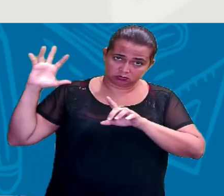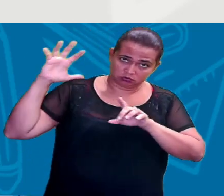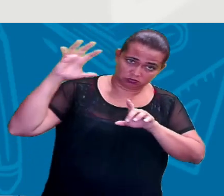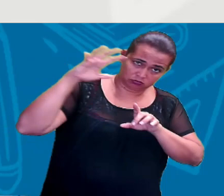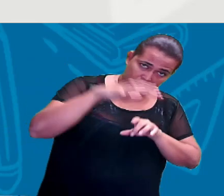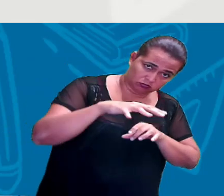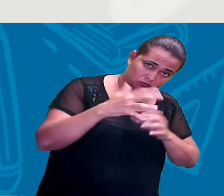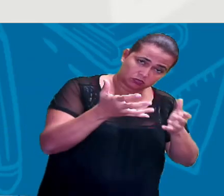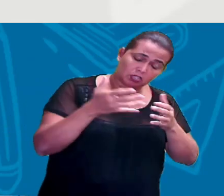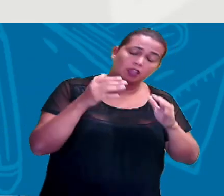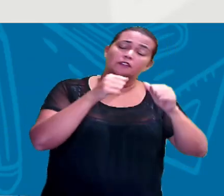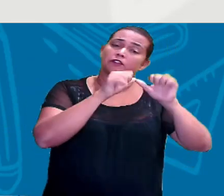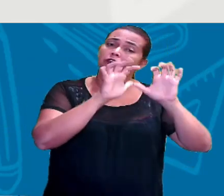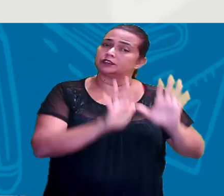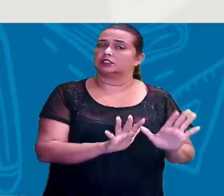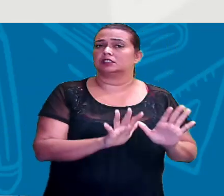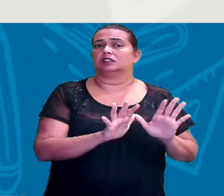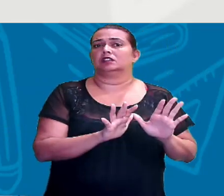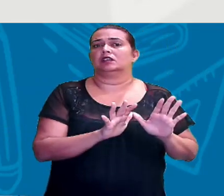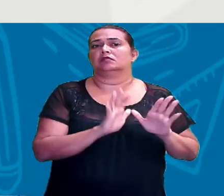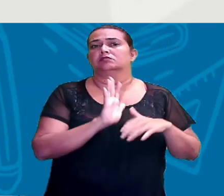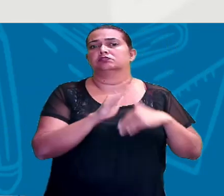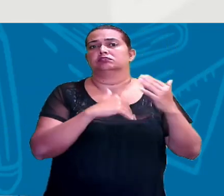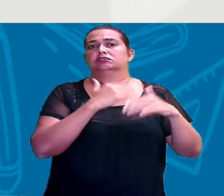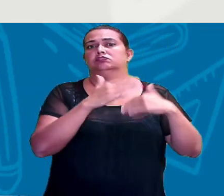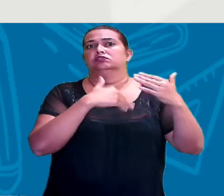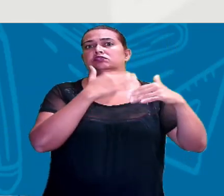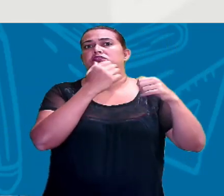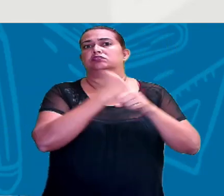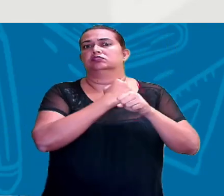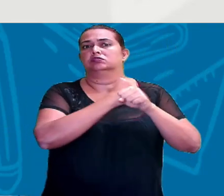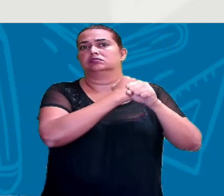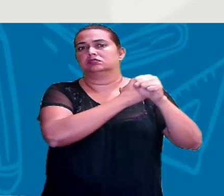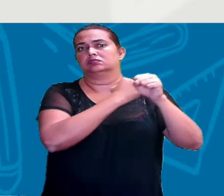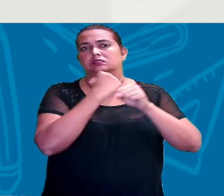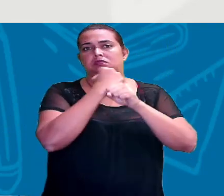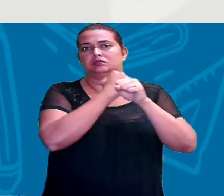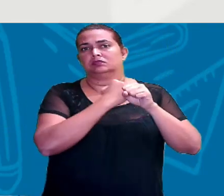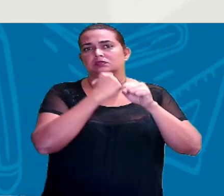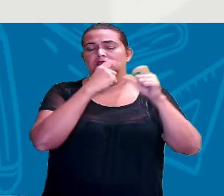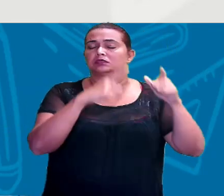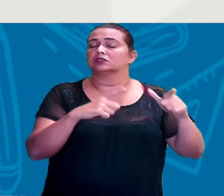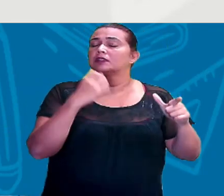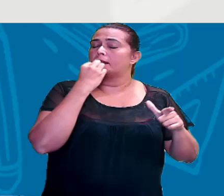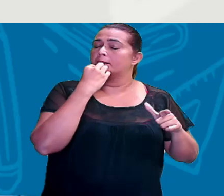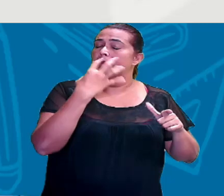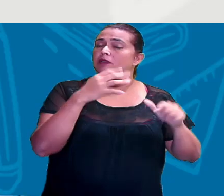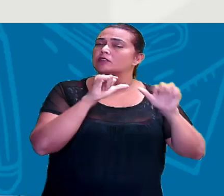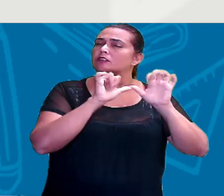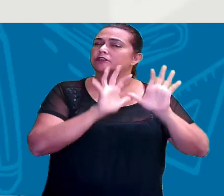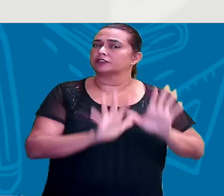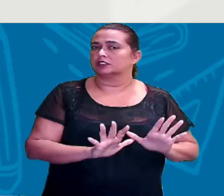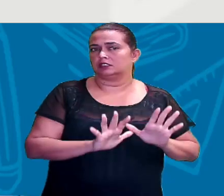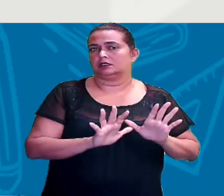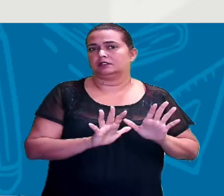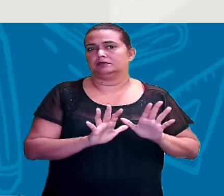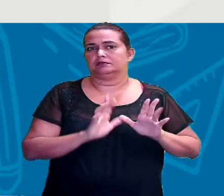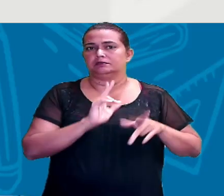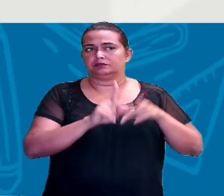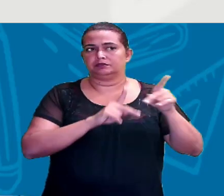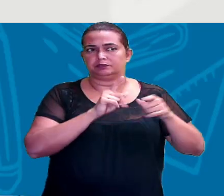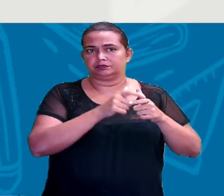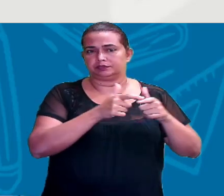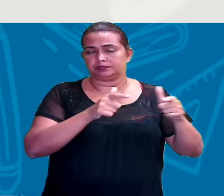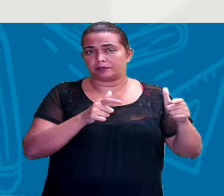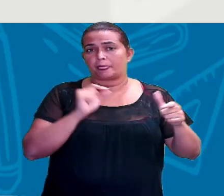de morar, de desenvolver a região, de construir um ambiente bom para eles fixassem, né?